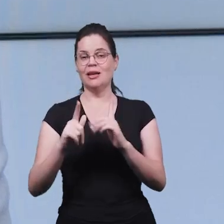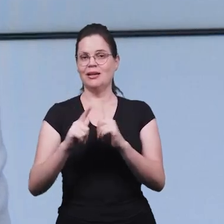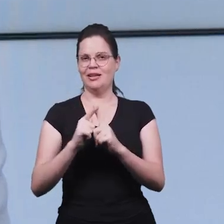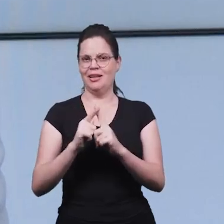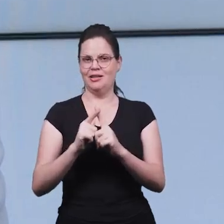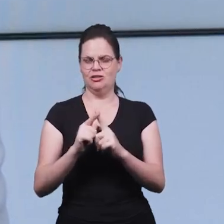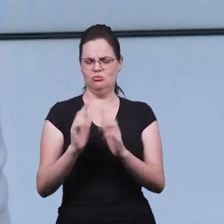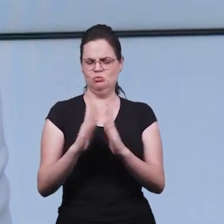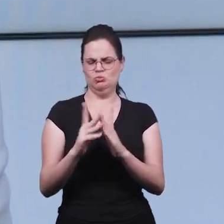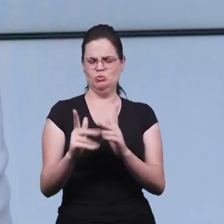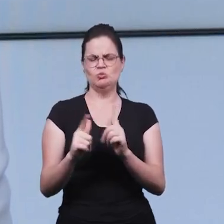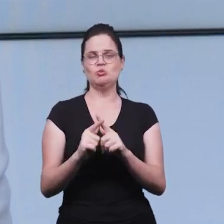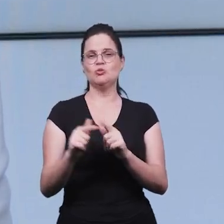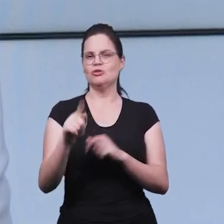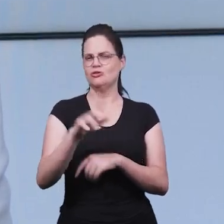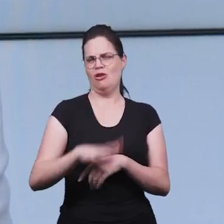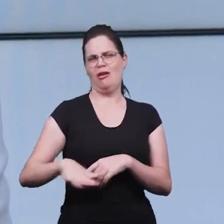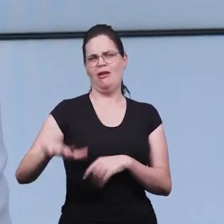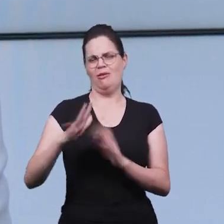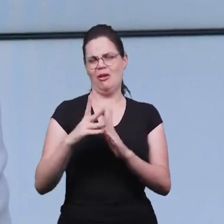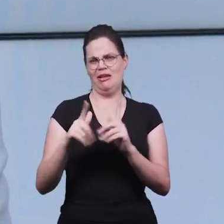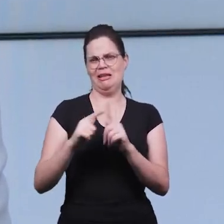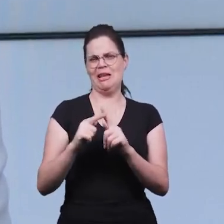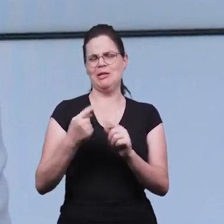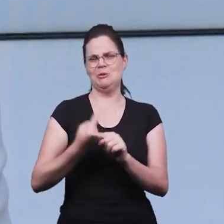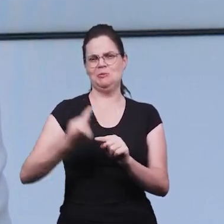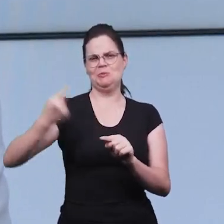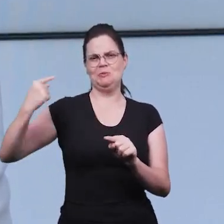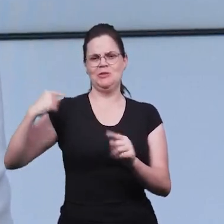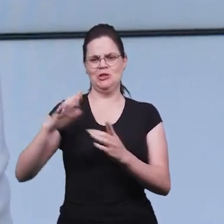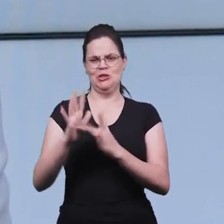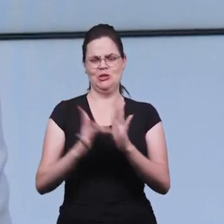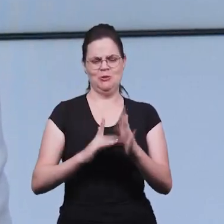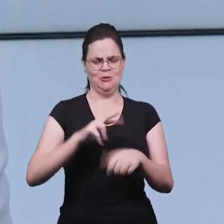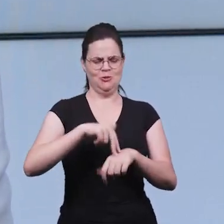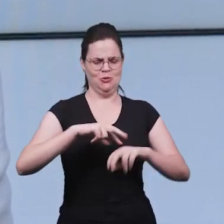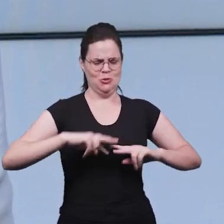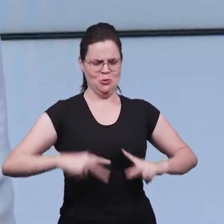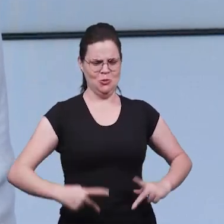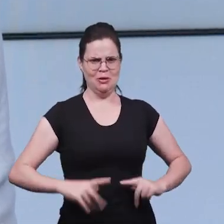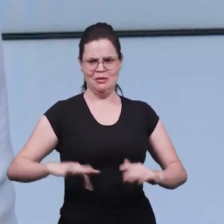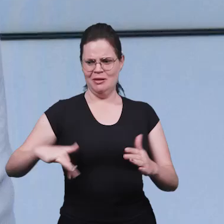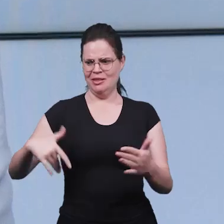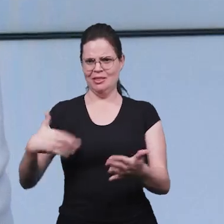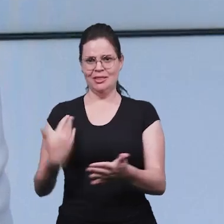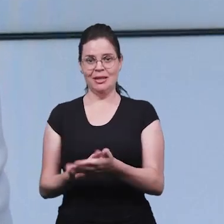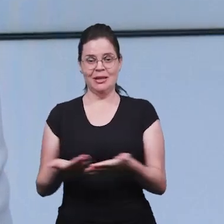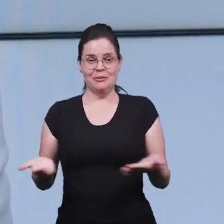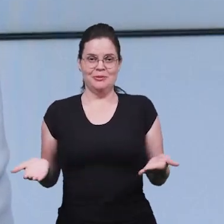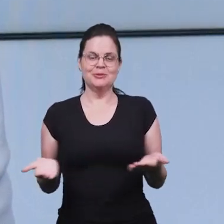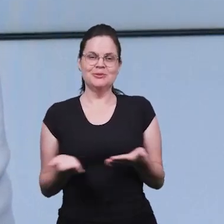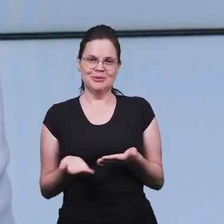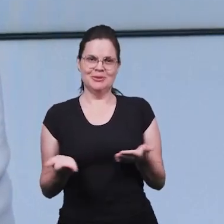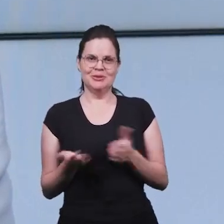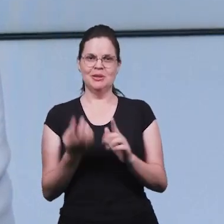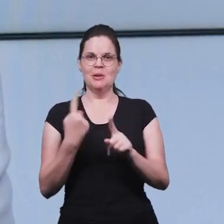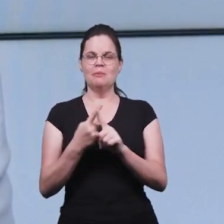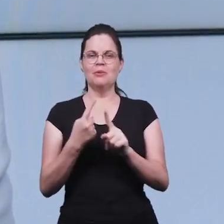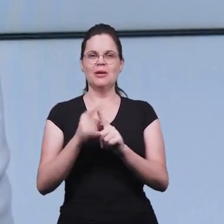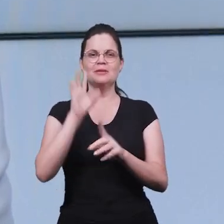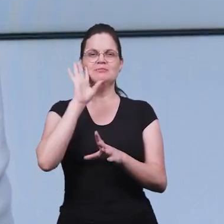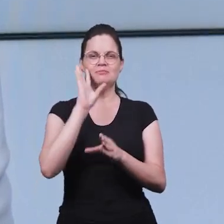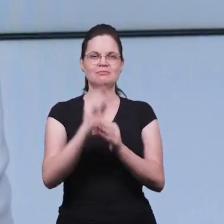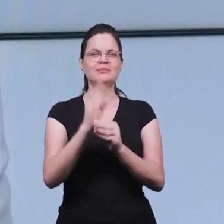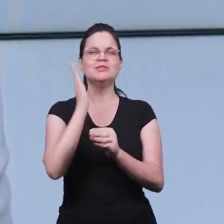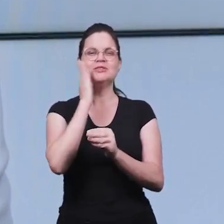maneira genérica, desde o Senhor Jesus no seu início até os nossos dias, a partir do conhecimento daquilo